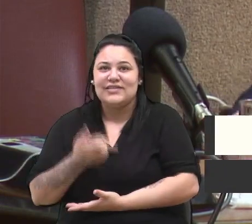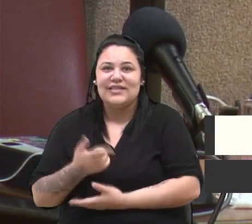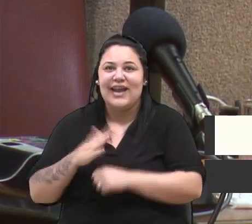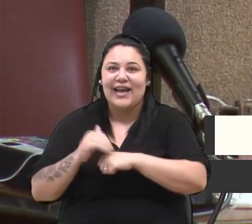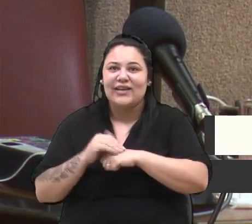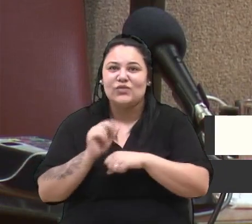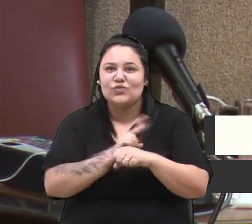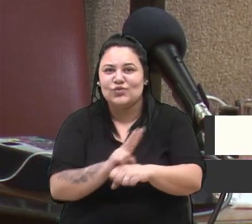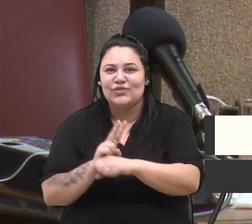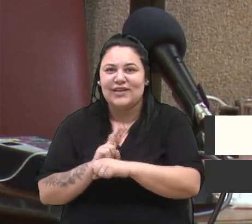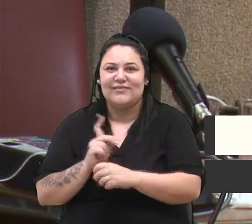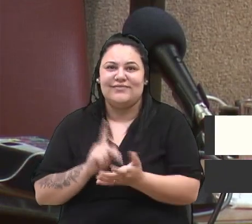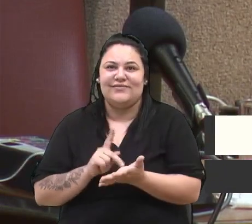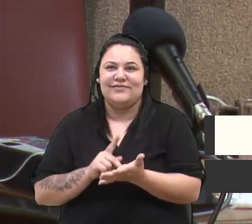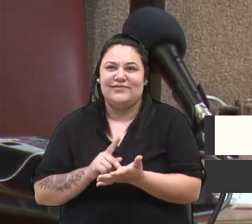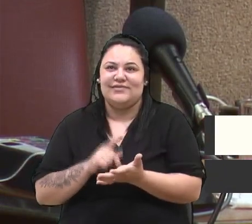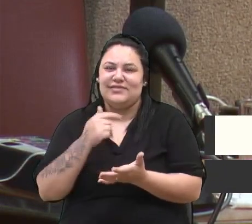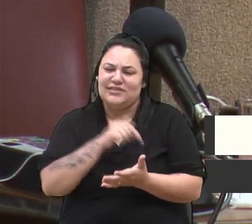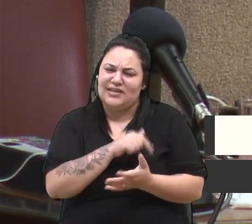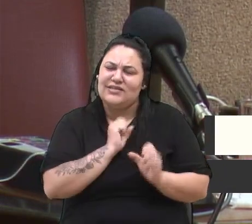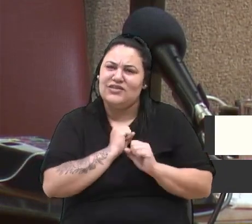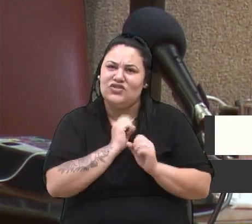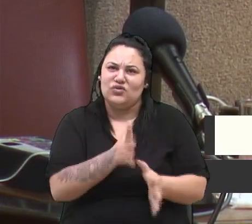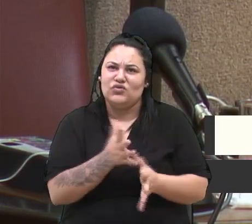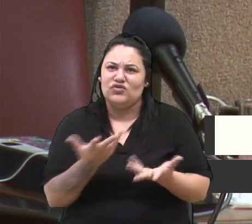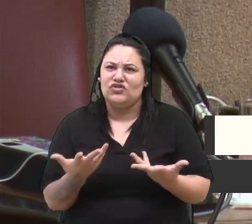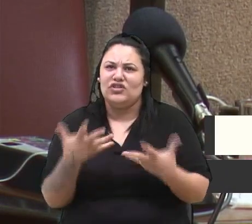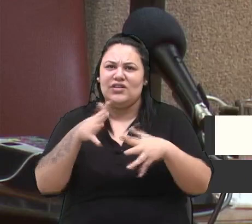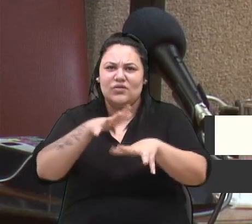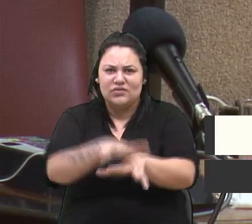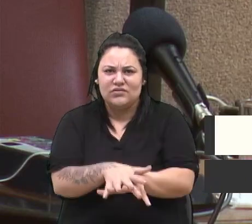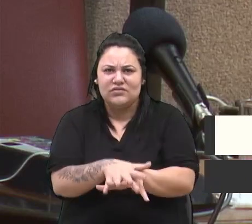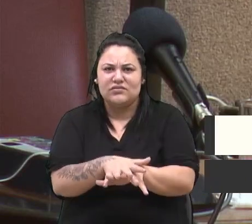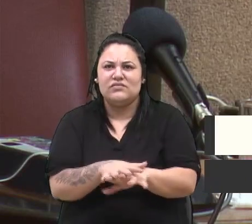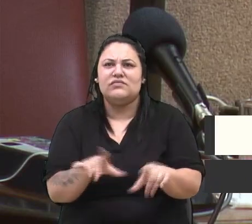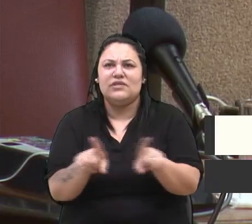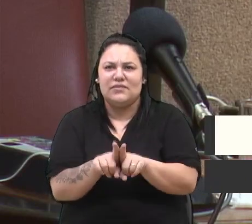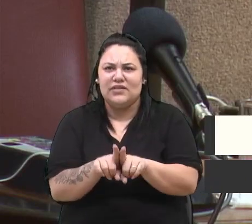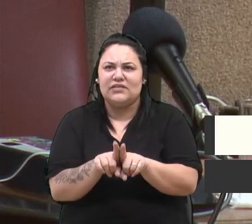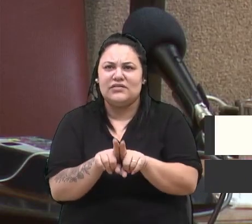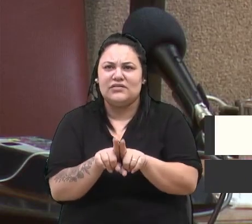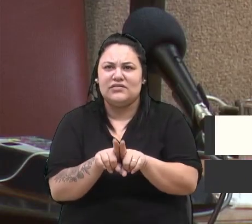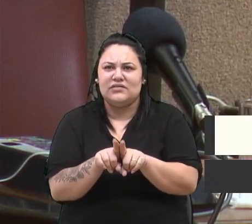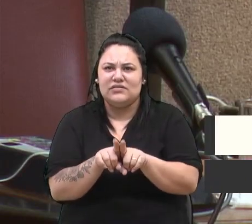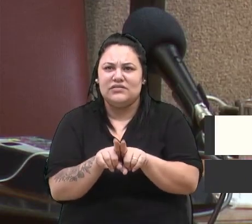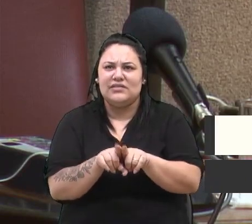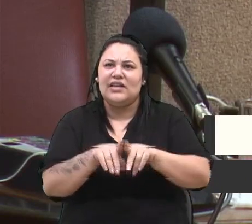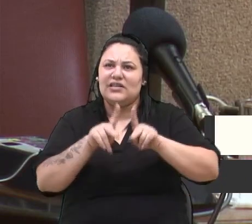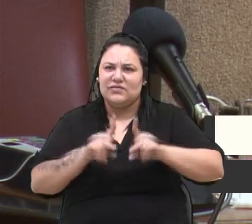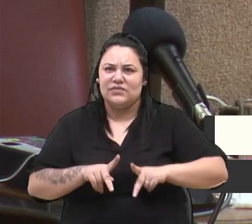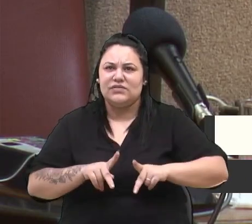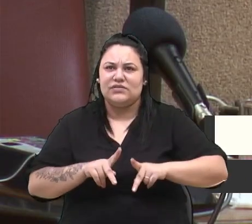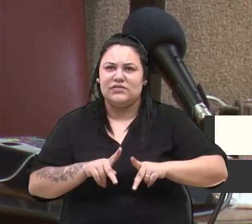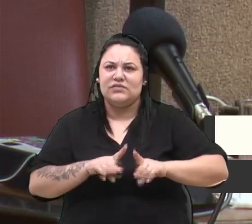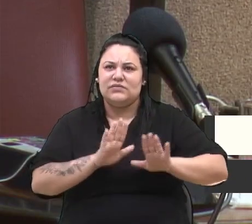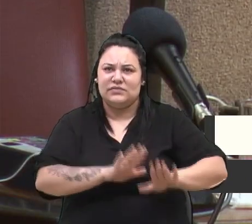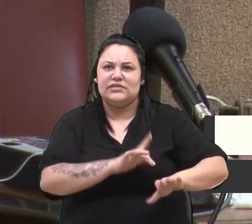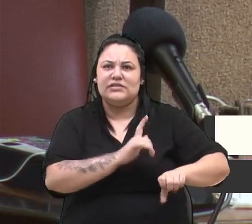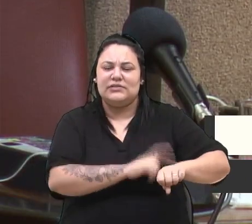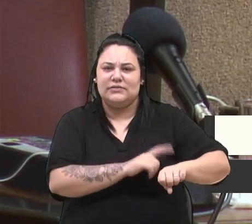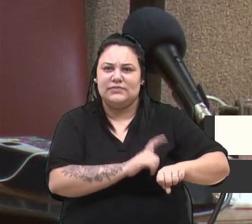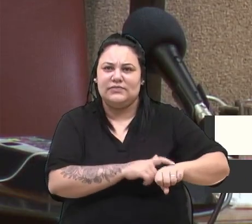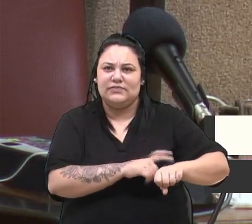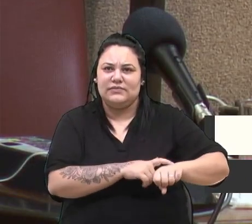cuidado. E essa iniciativa de inclusão, as pessoas estão ficando cada vez mais tempo na senescência,